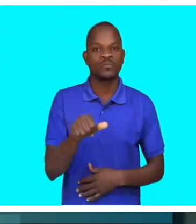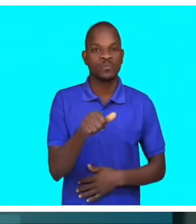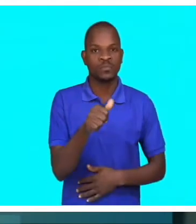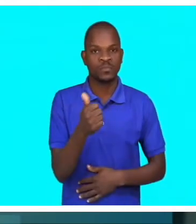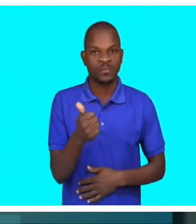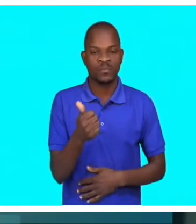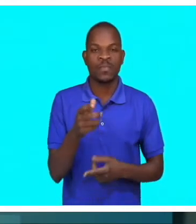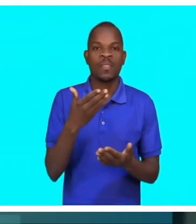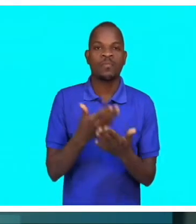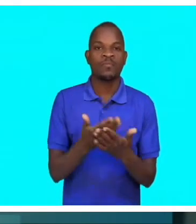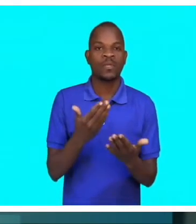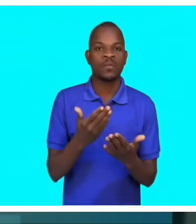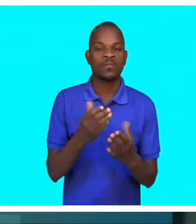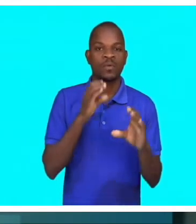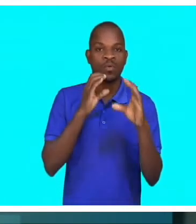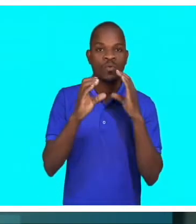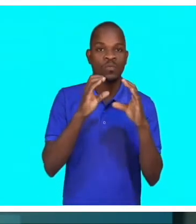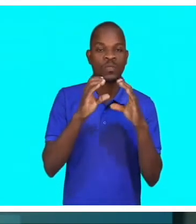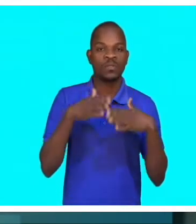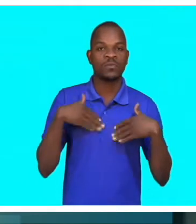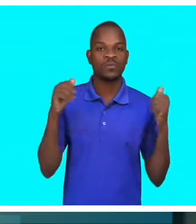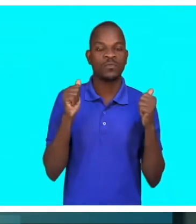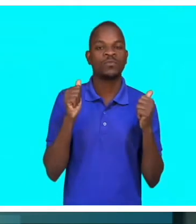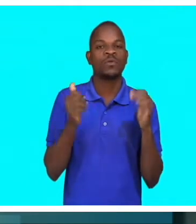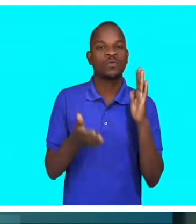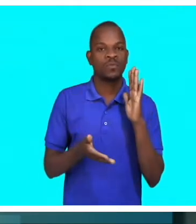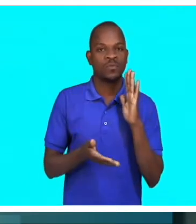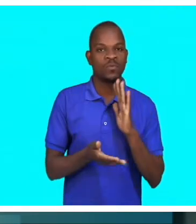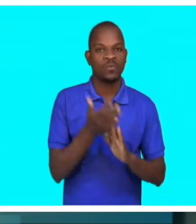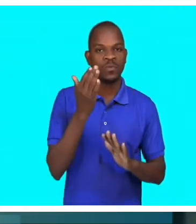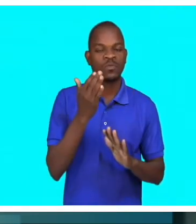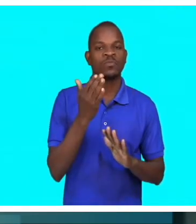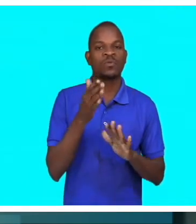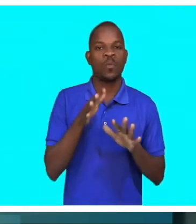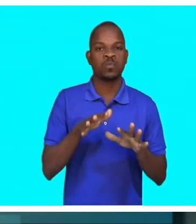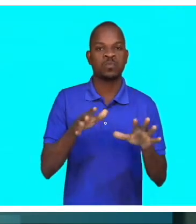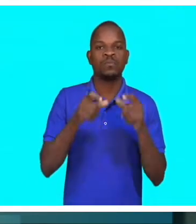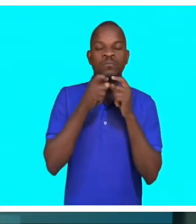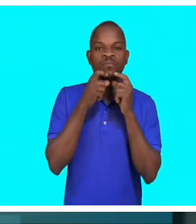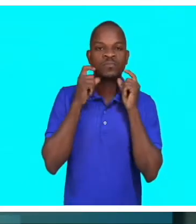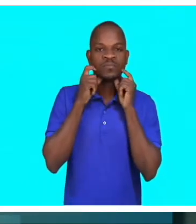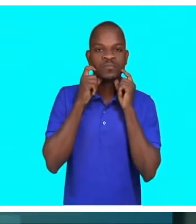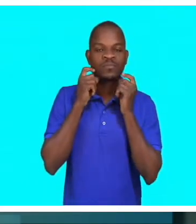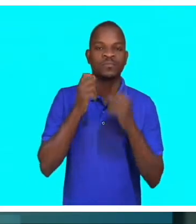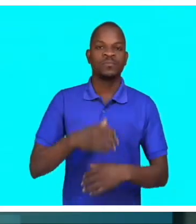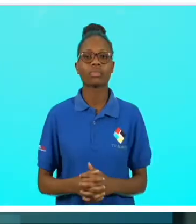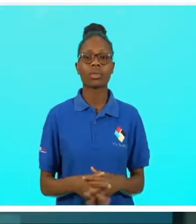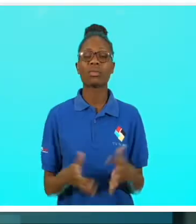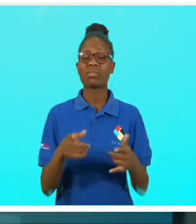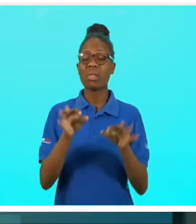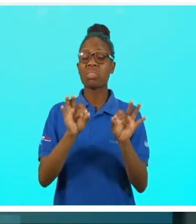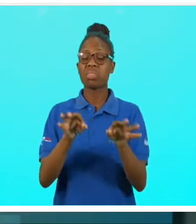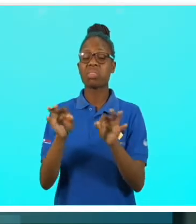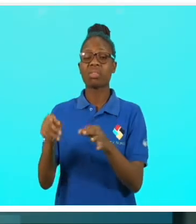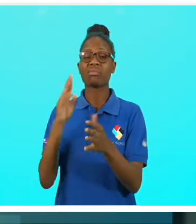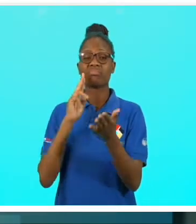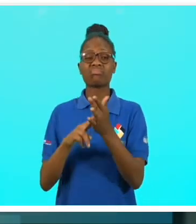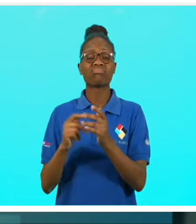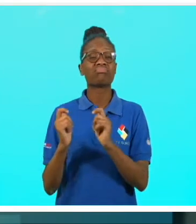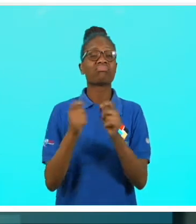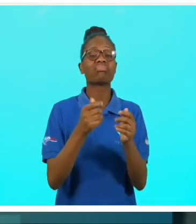que precisam ser melhorados para que a comunicação em saúde seja fluida em Moçambique. A burocracia